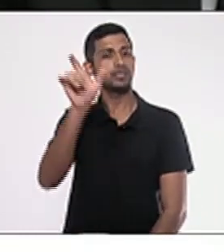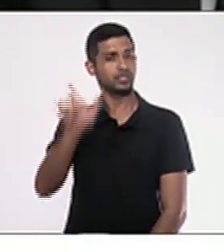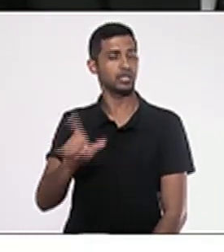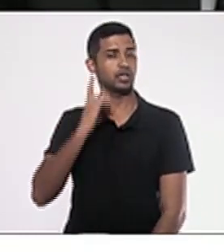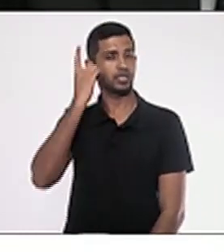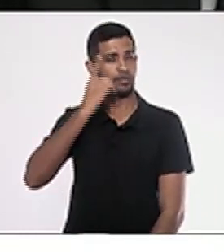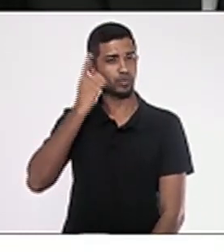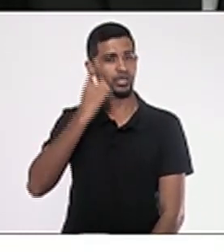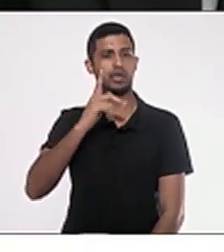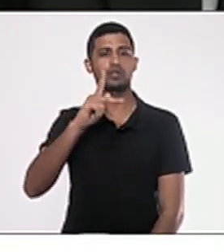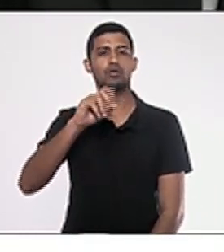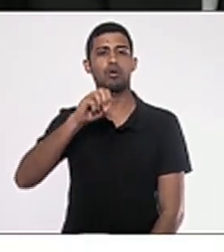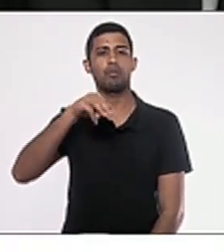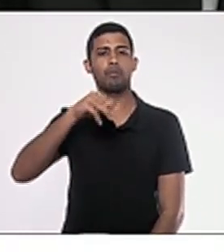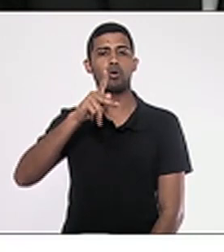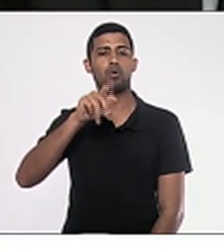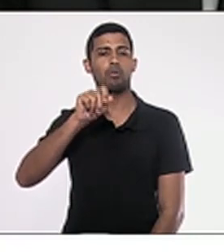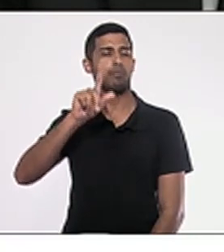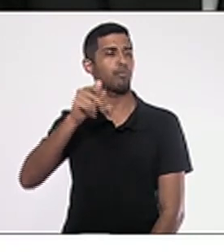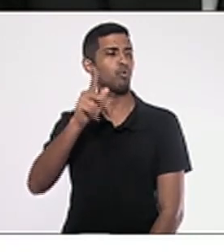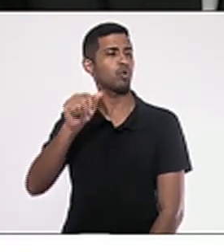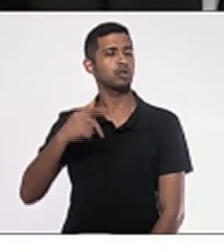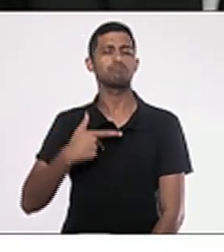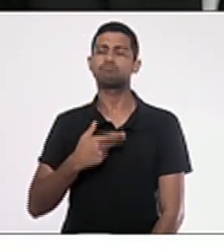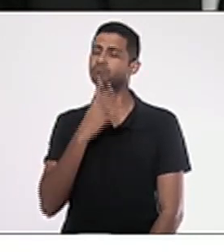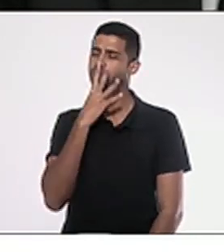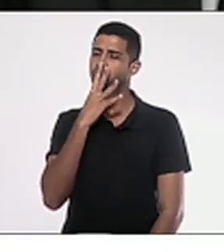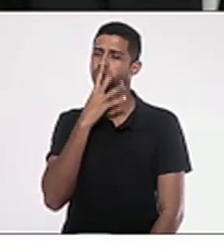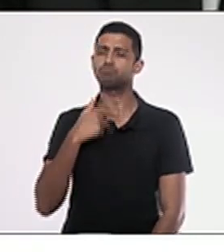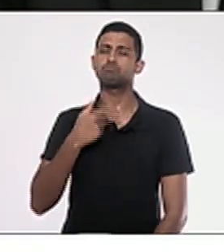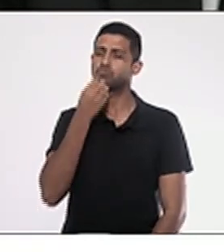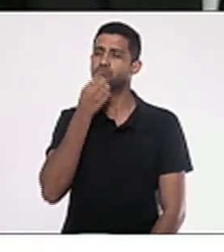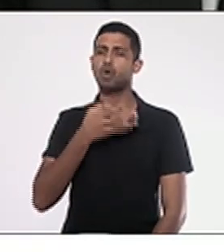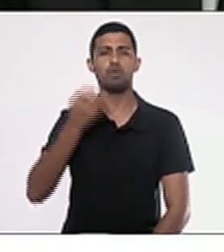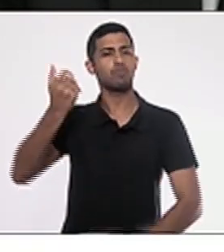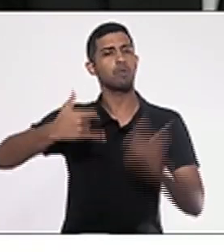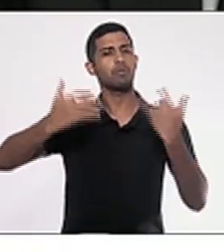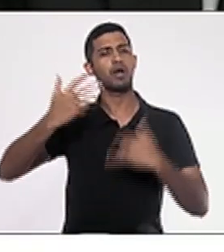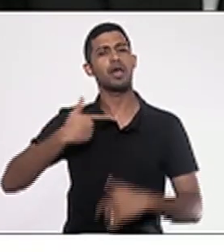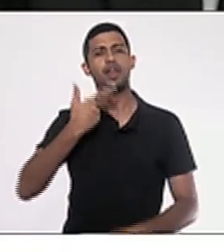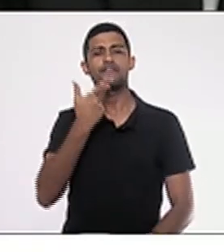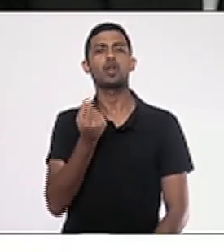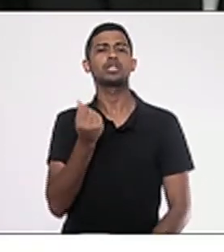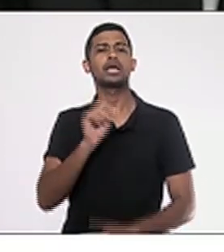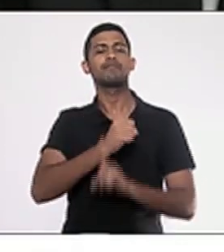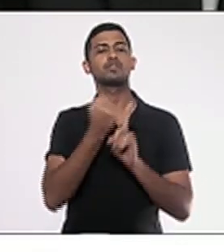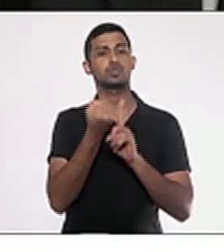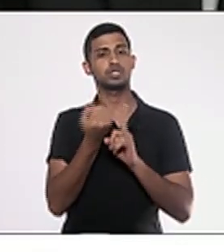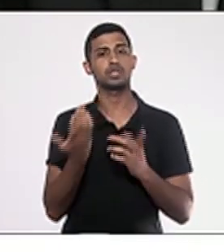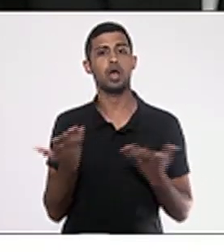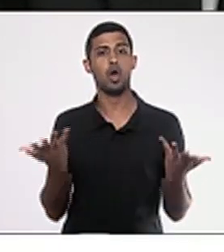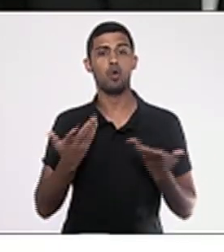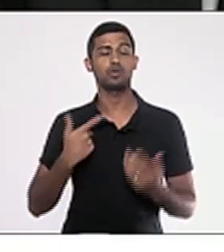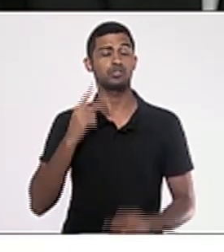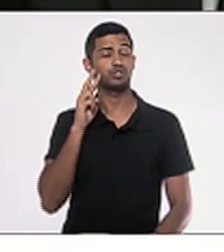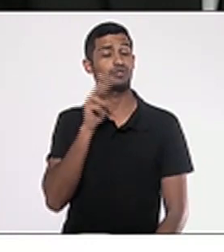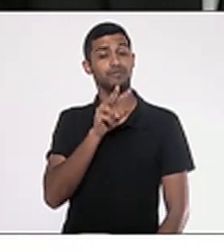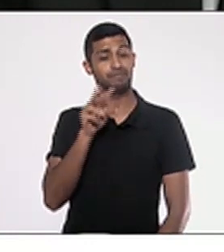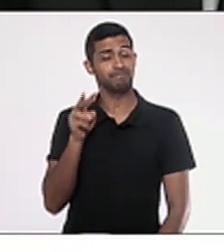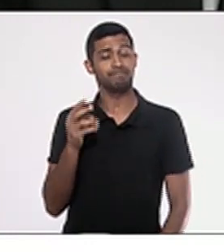Pampolho, que foi muito interessante, muito boa, no que se refere à tarifa social, hoje a gente vive uma